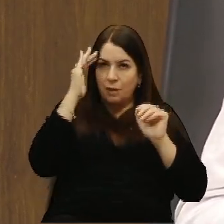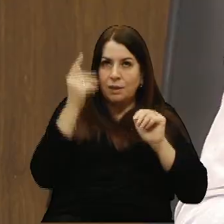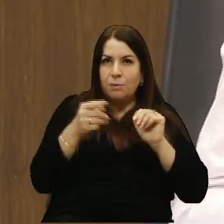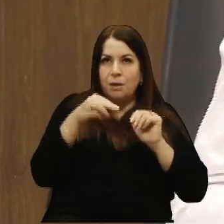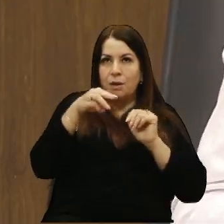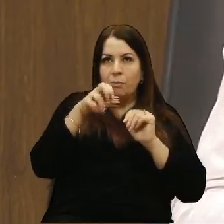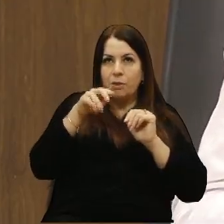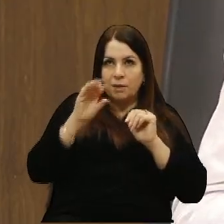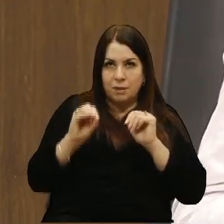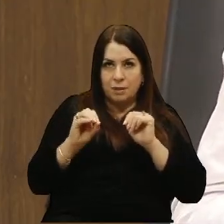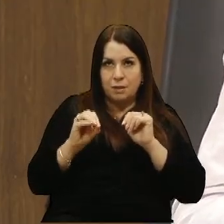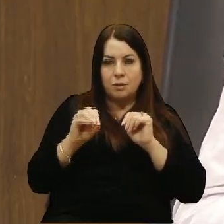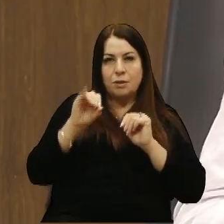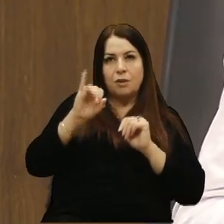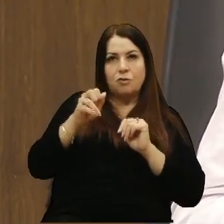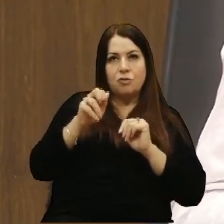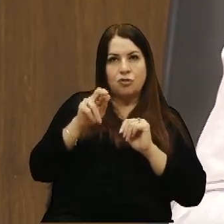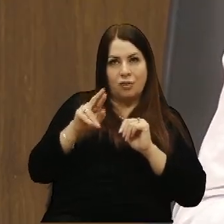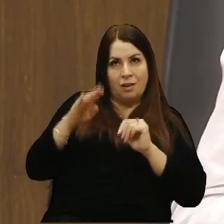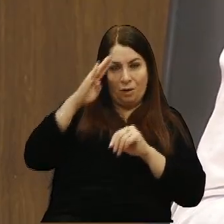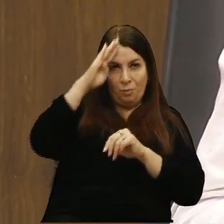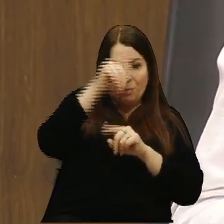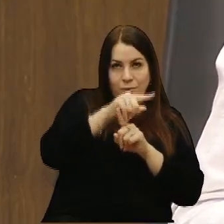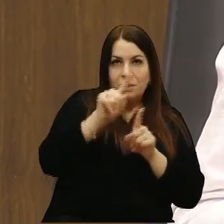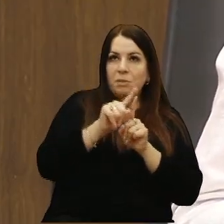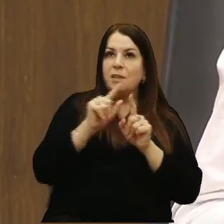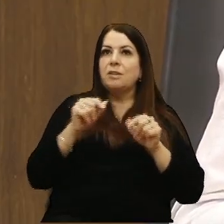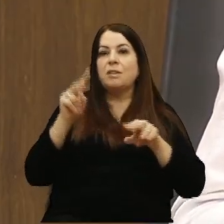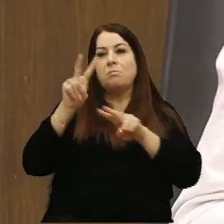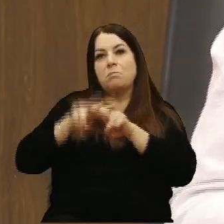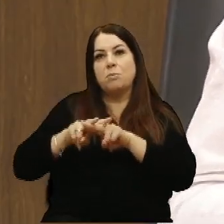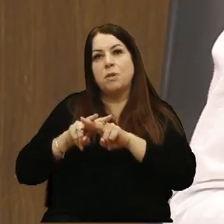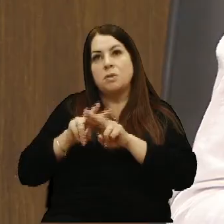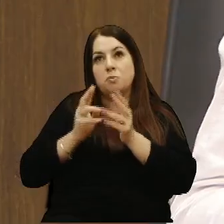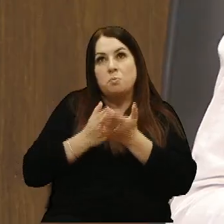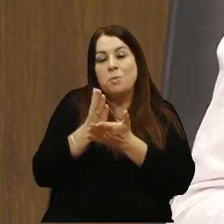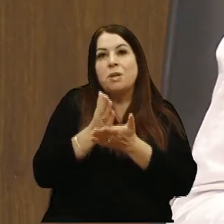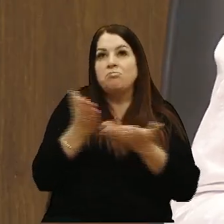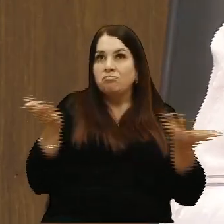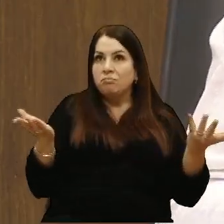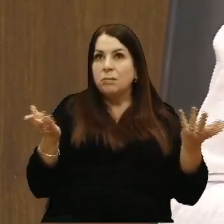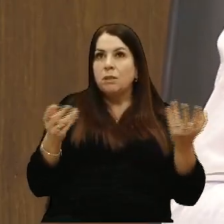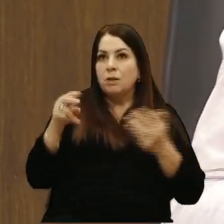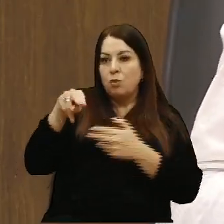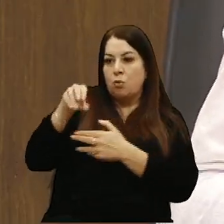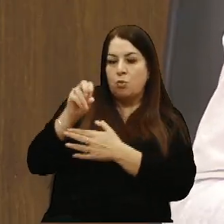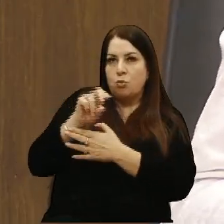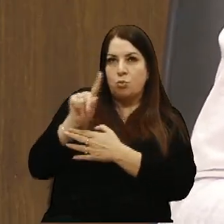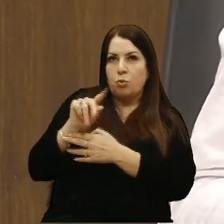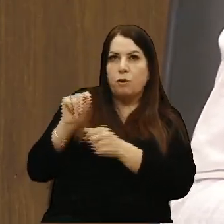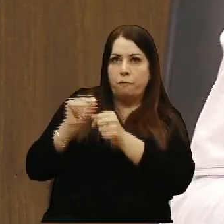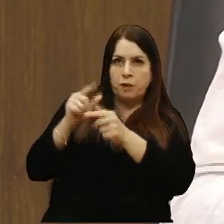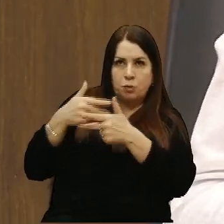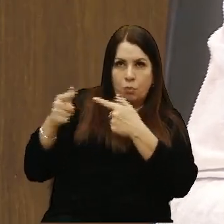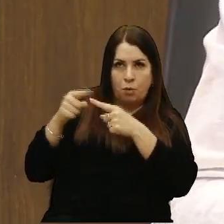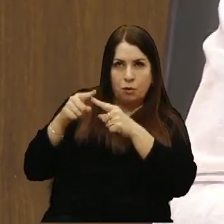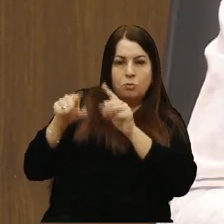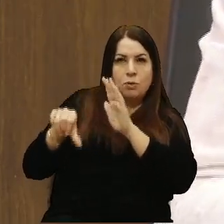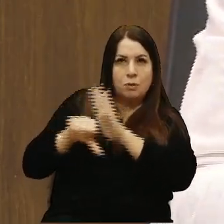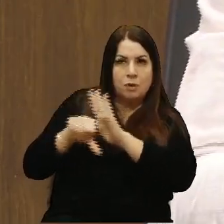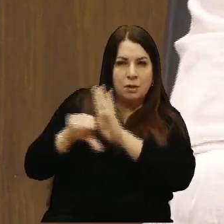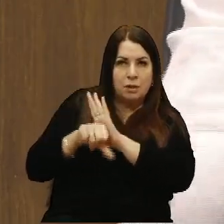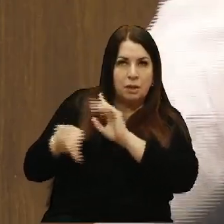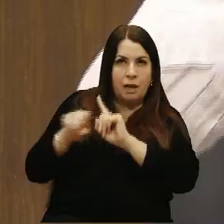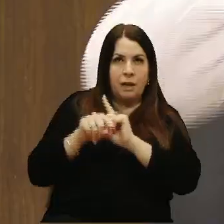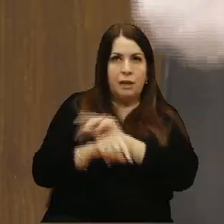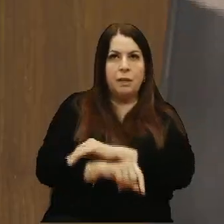Marcinho VP e Jair Messias Bolsonaro devem estar na cadeia cumprindo. E se o Oruan cometeu qualquer crime, o senhor sabe, eu